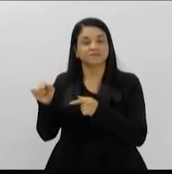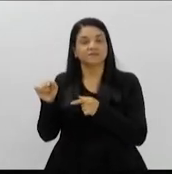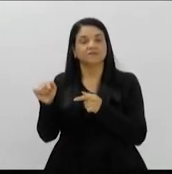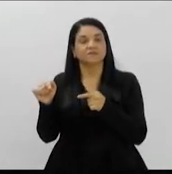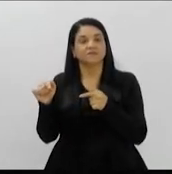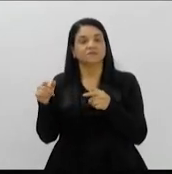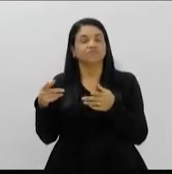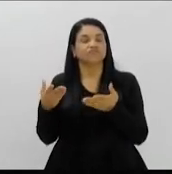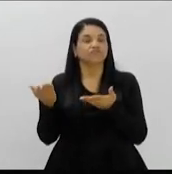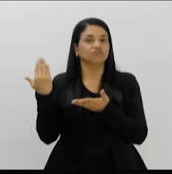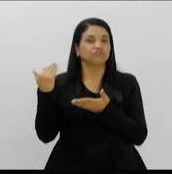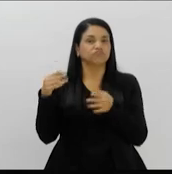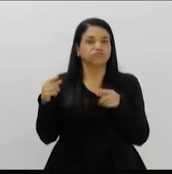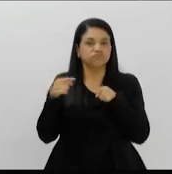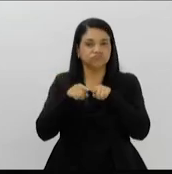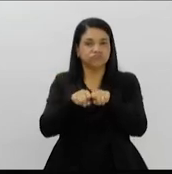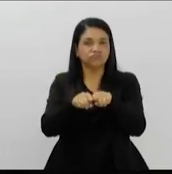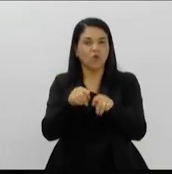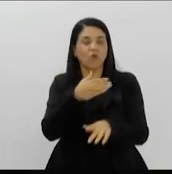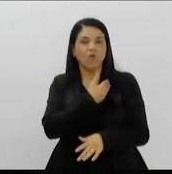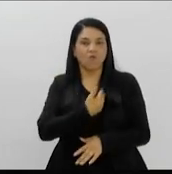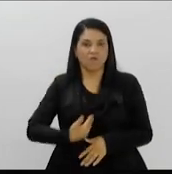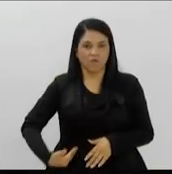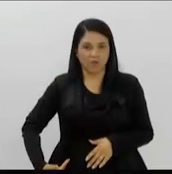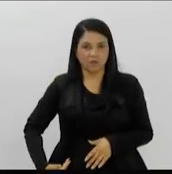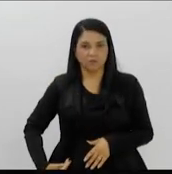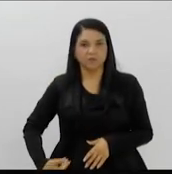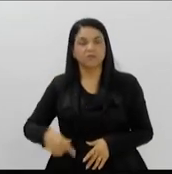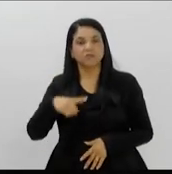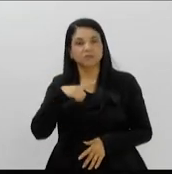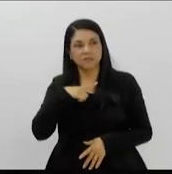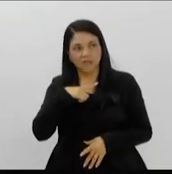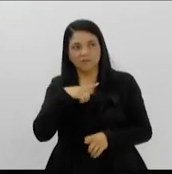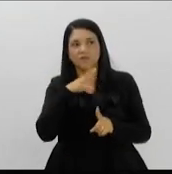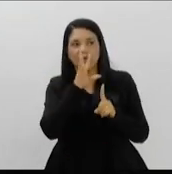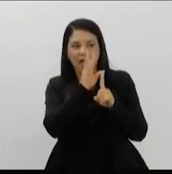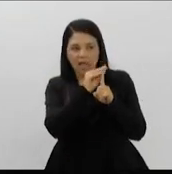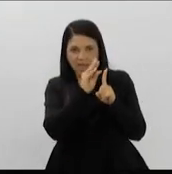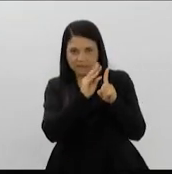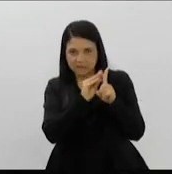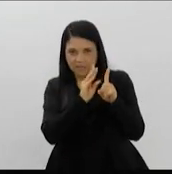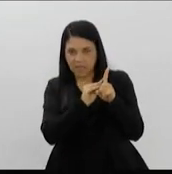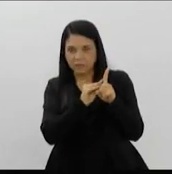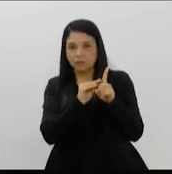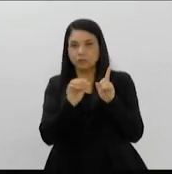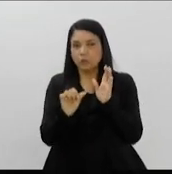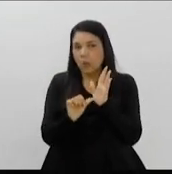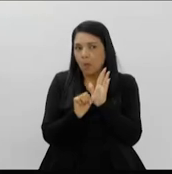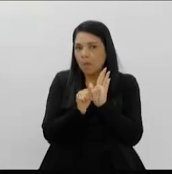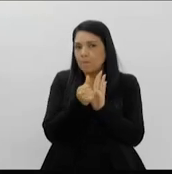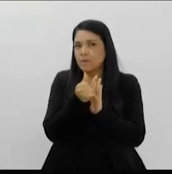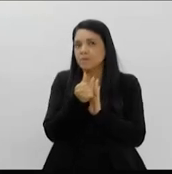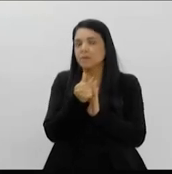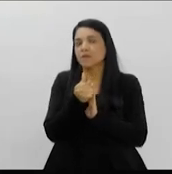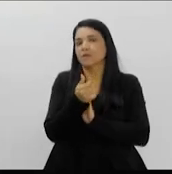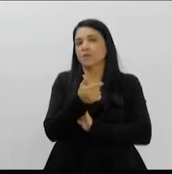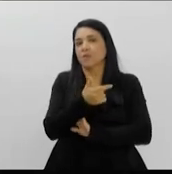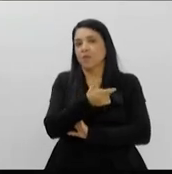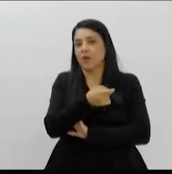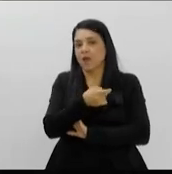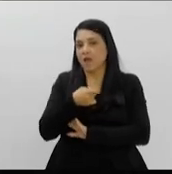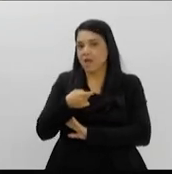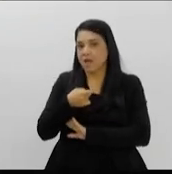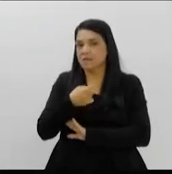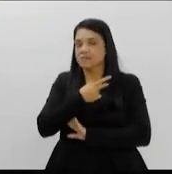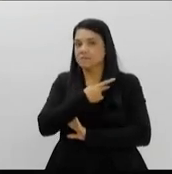governo passado, onde teve um caso de assédio também no primeiro escalão do ex-presidente da Caixa